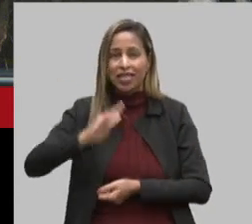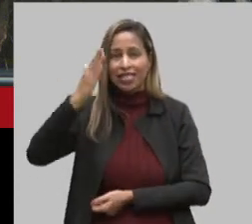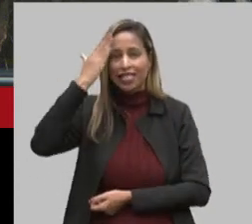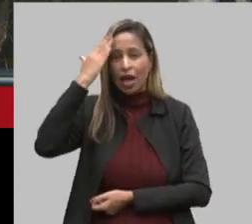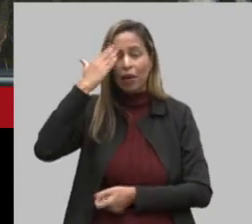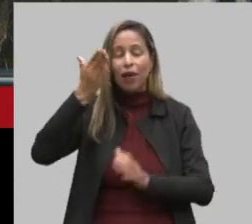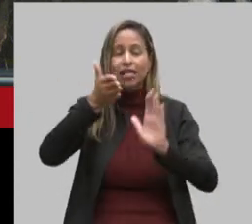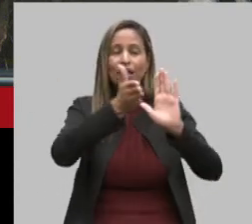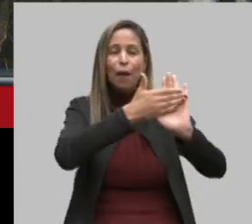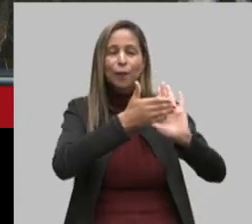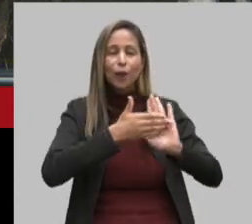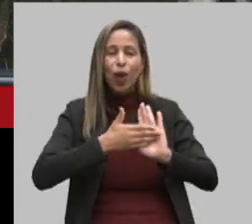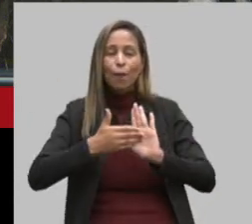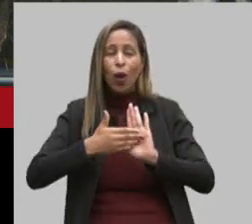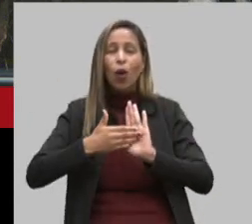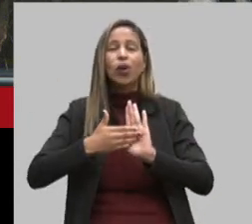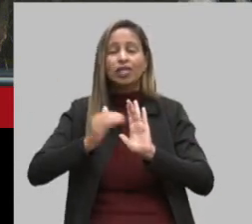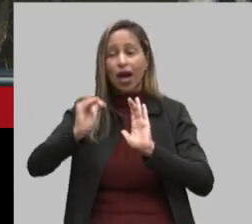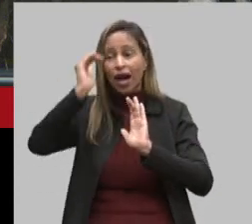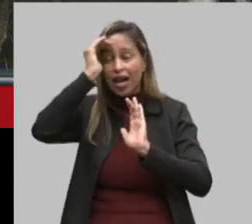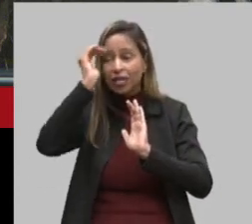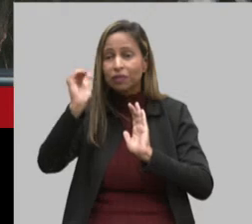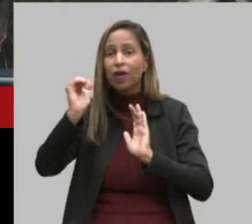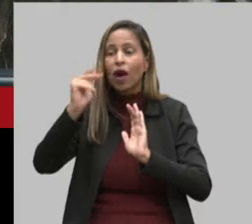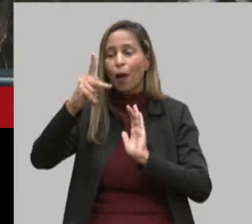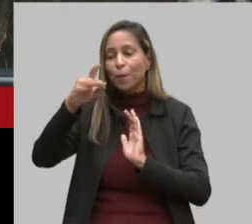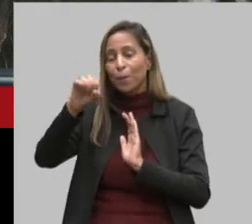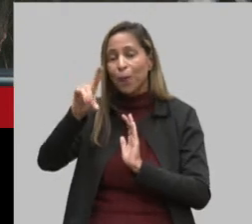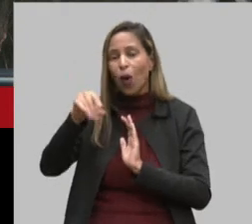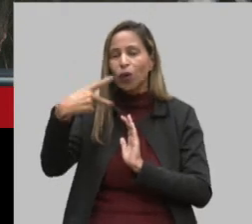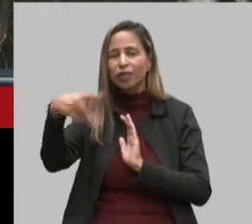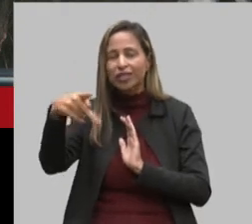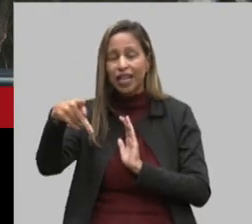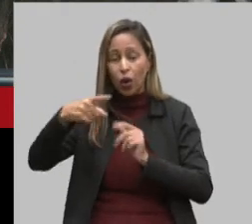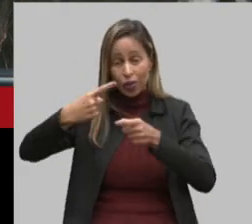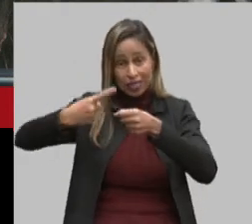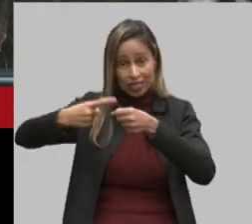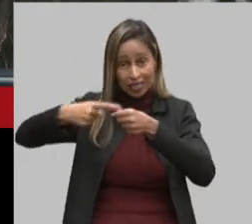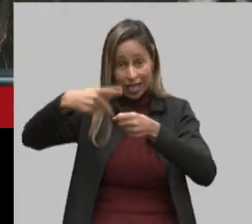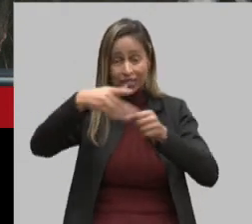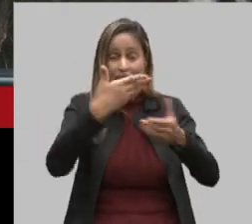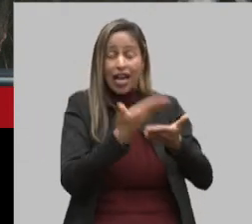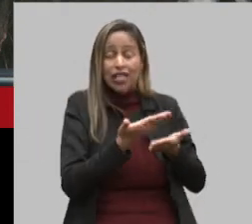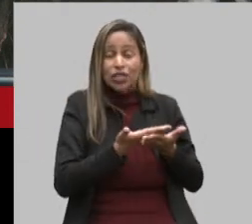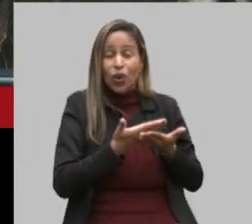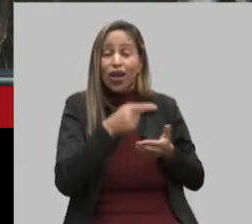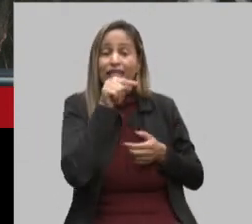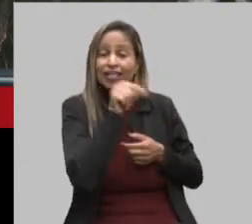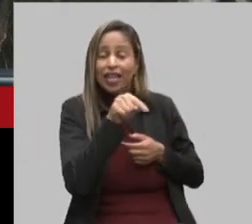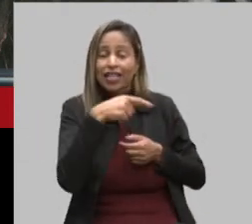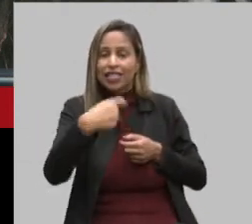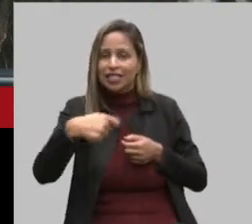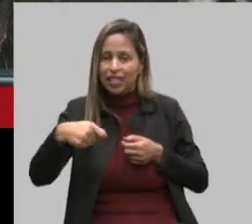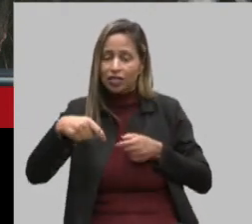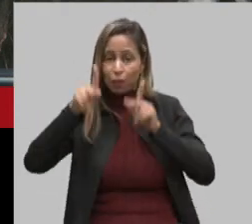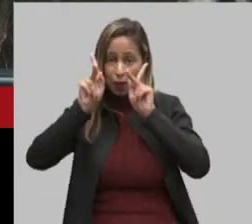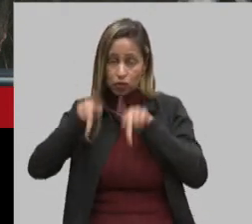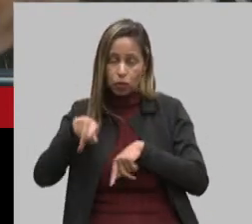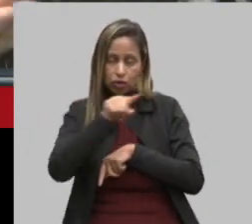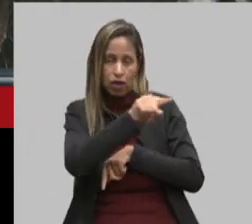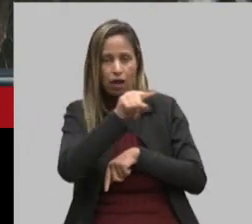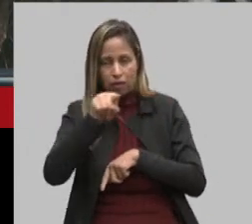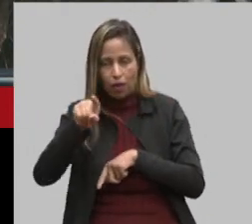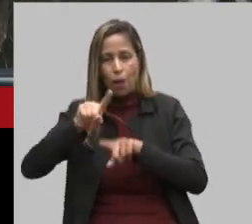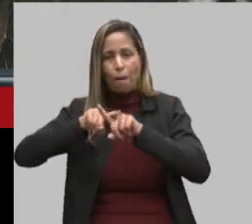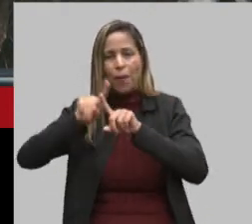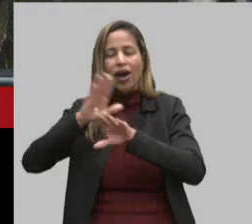propostas não desrespeitavam somente ao Polo deles ou a cidade deles a escola deles e a necessidade pessoal de cada um mas a